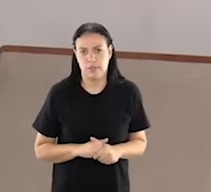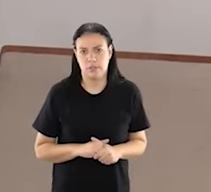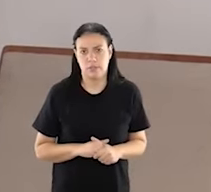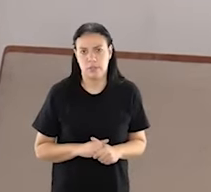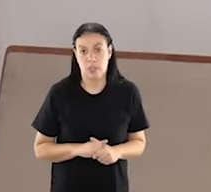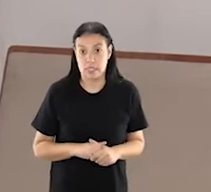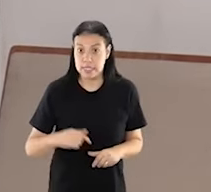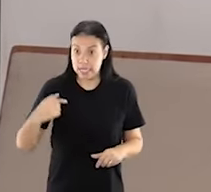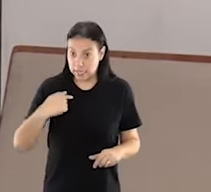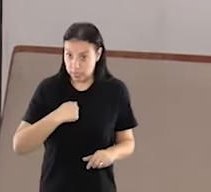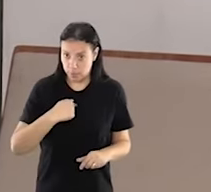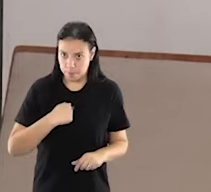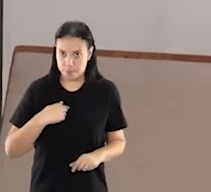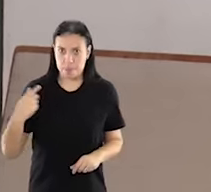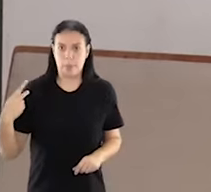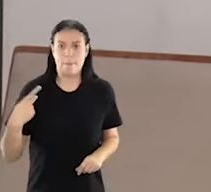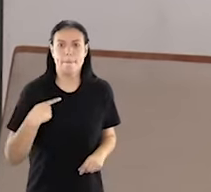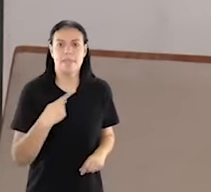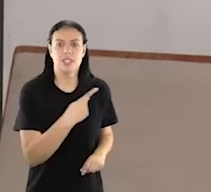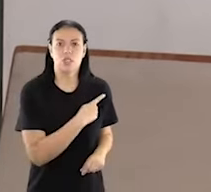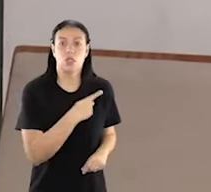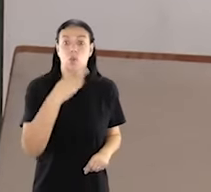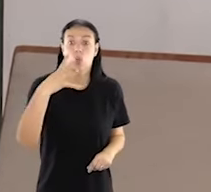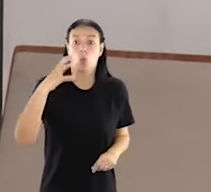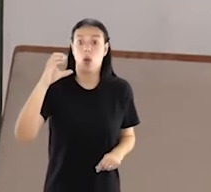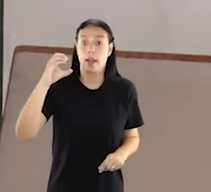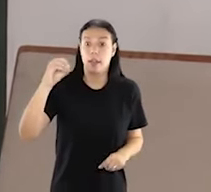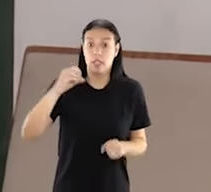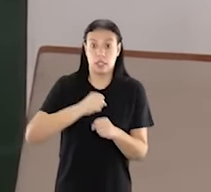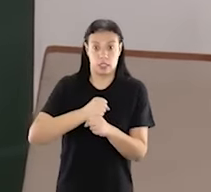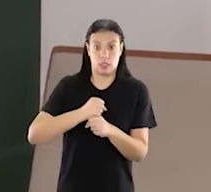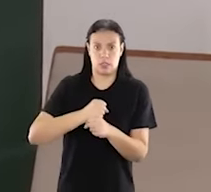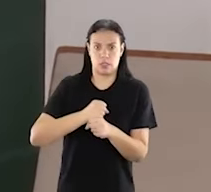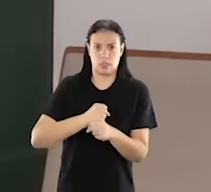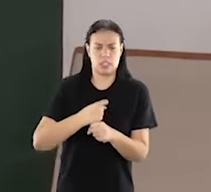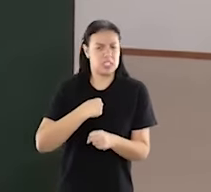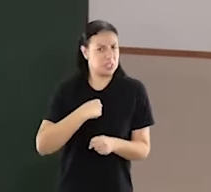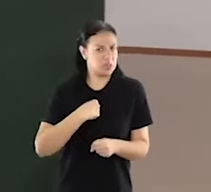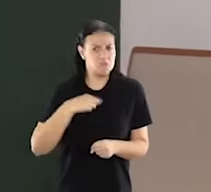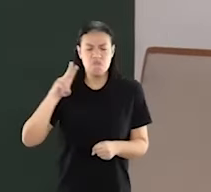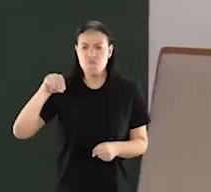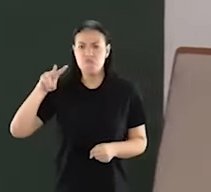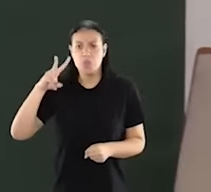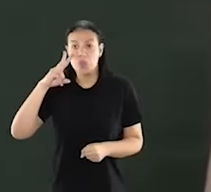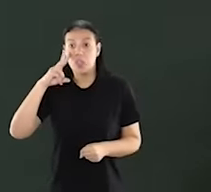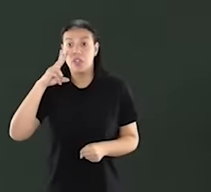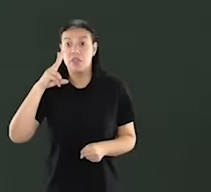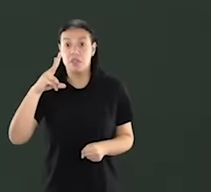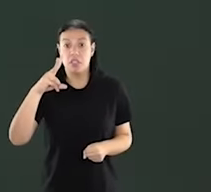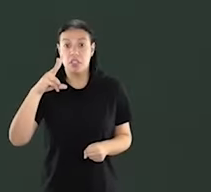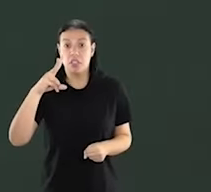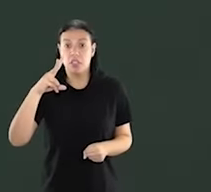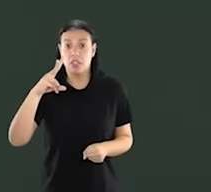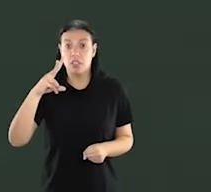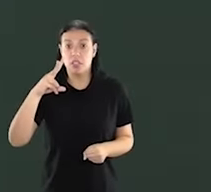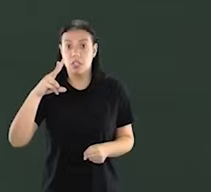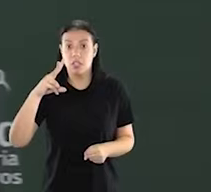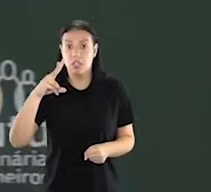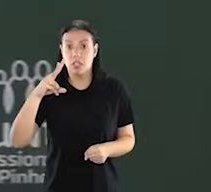Eu sou pastor há 40 anos, e eu confesso a vocês que eu nunca vi, alguém se levantando para fazer